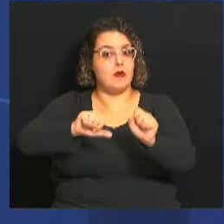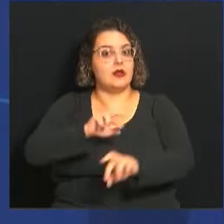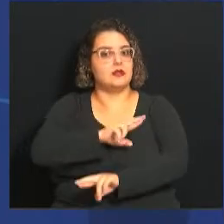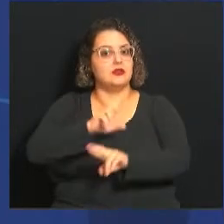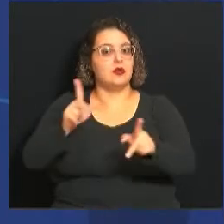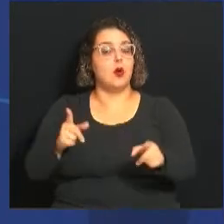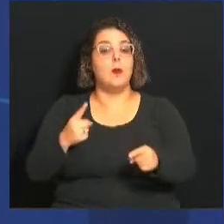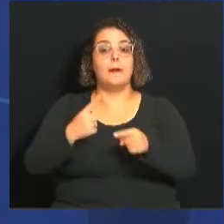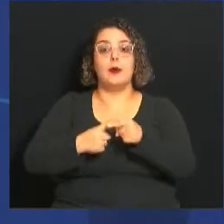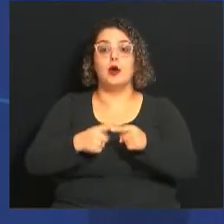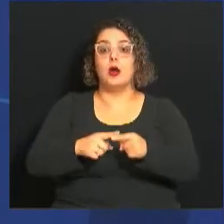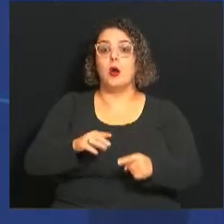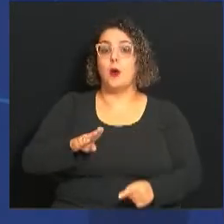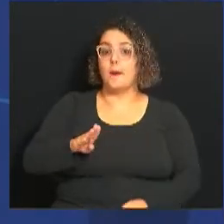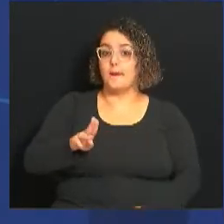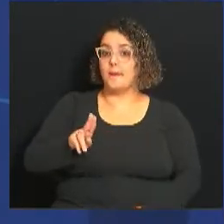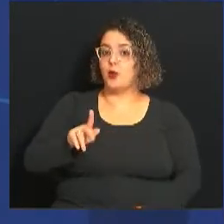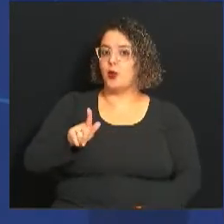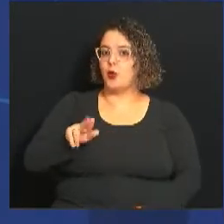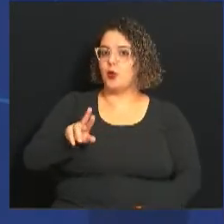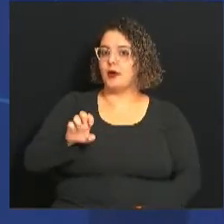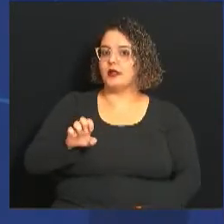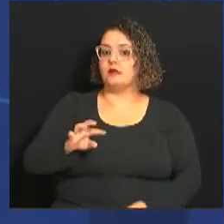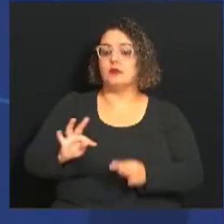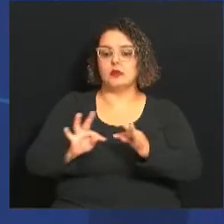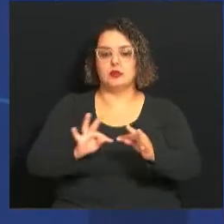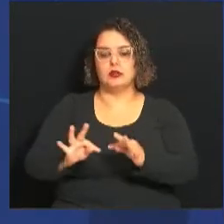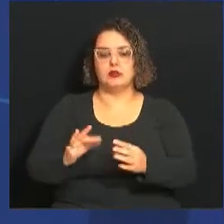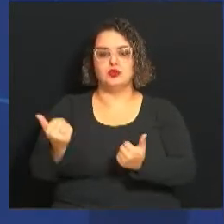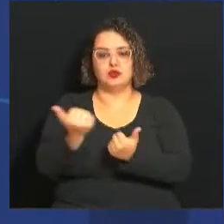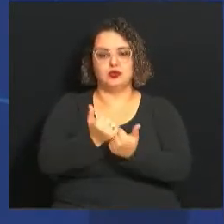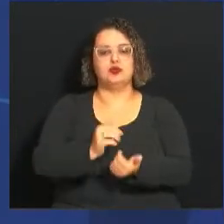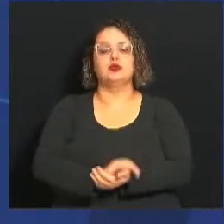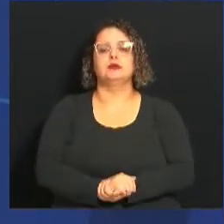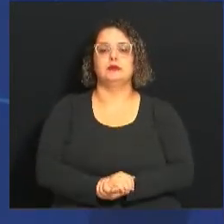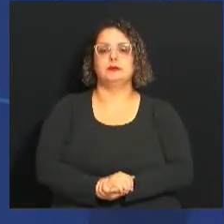o Bugre vai com um treinador interino.